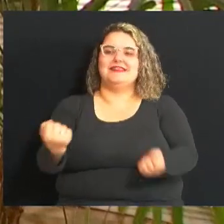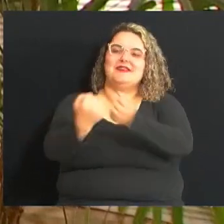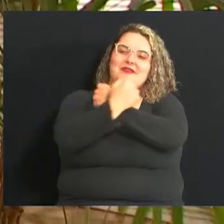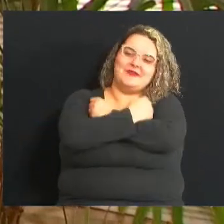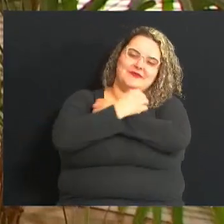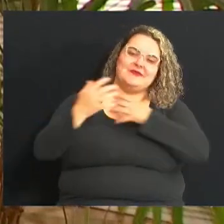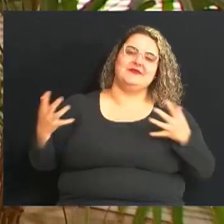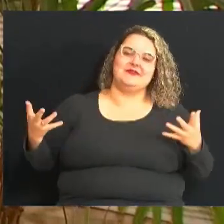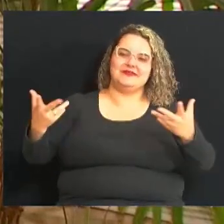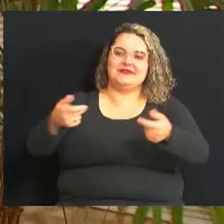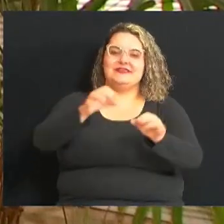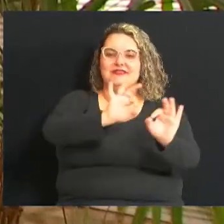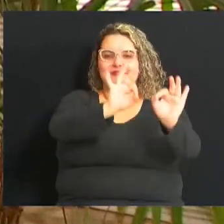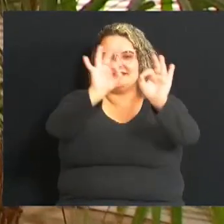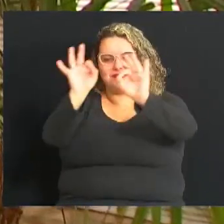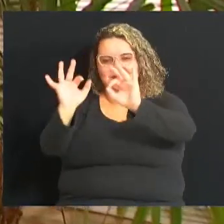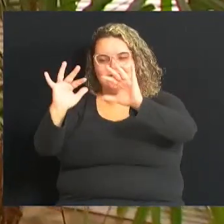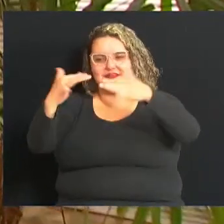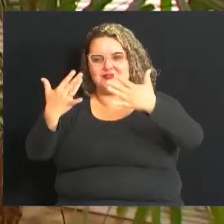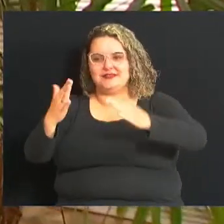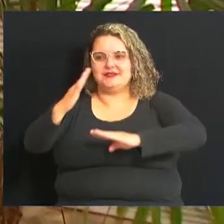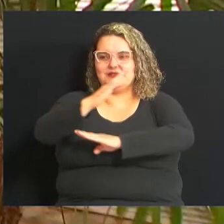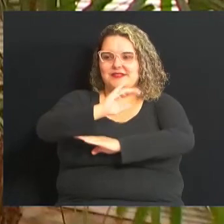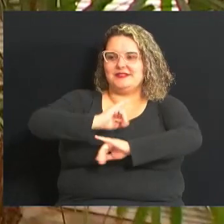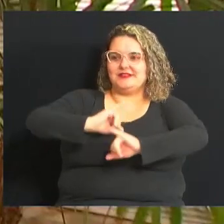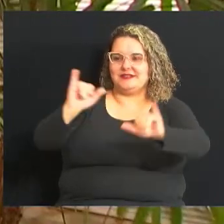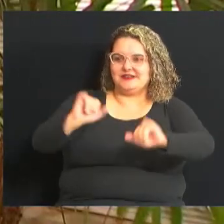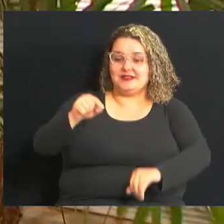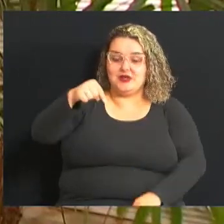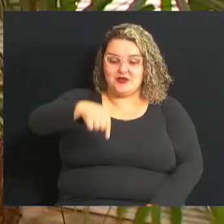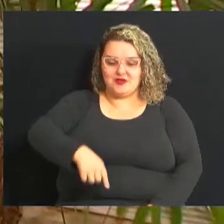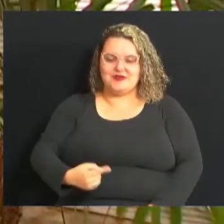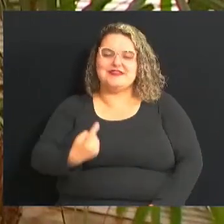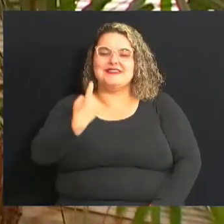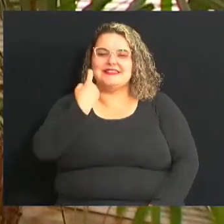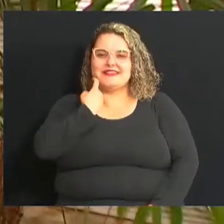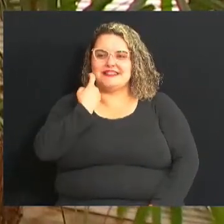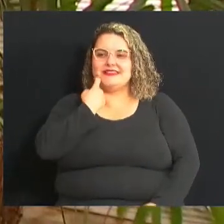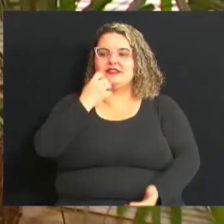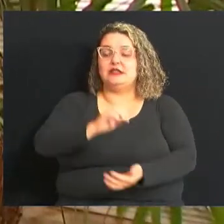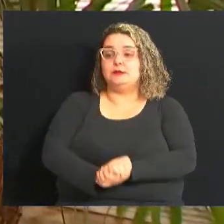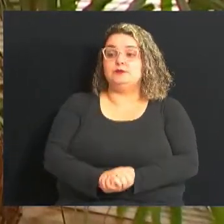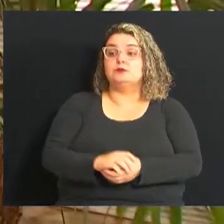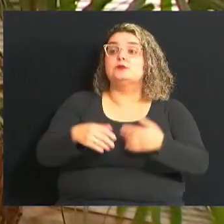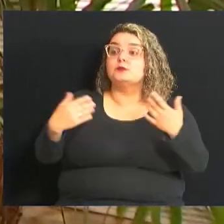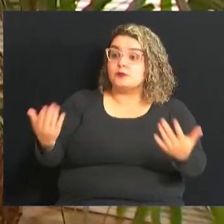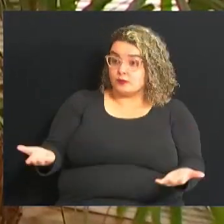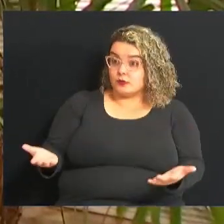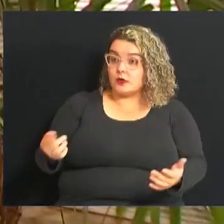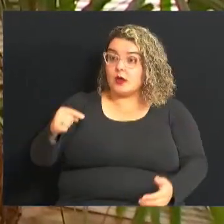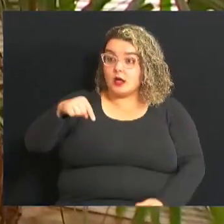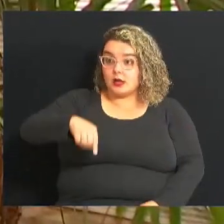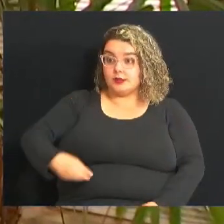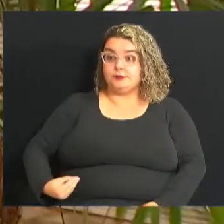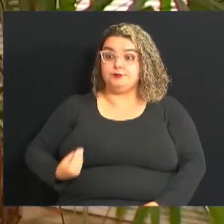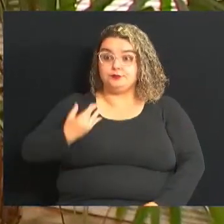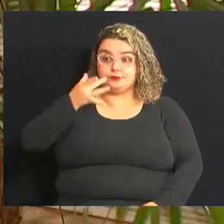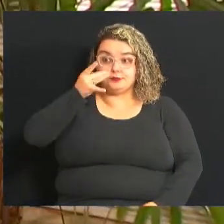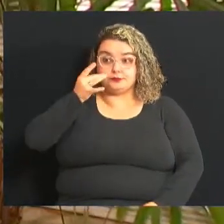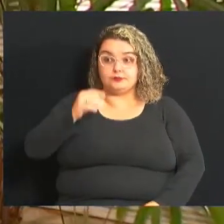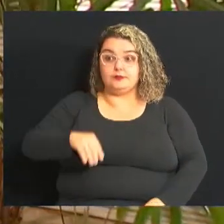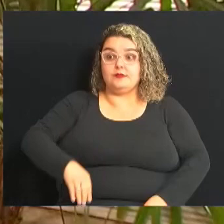galera acompanhando o Câmara Notícia nesta sexta-feira. Bom, é isso mesmo, estou aqui no